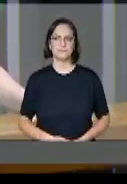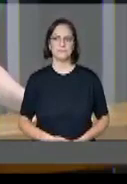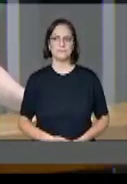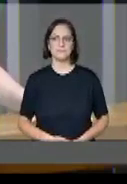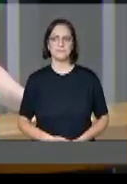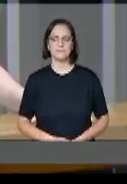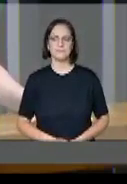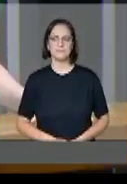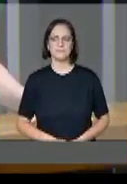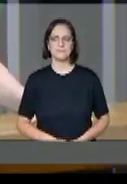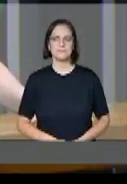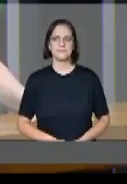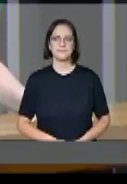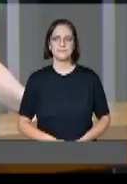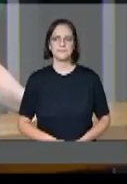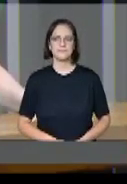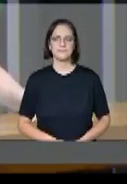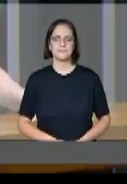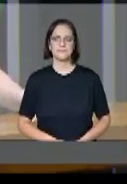não?